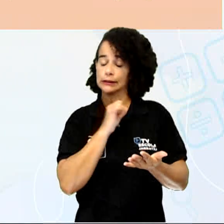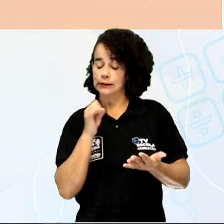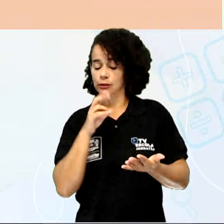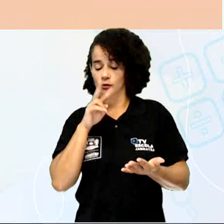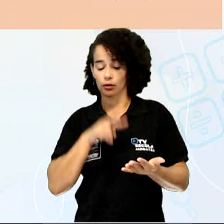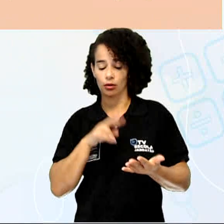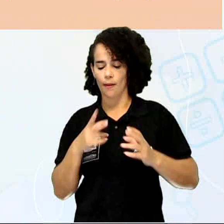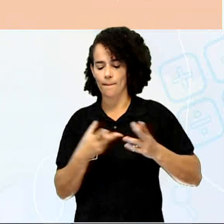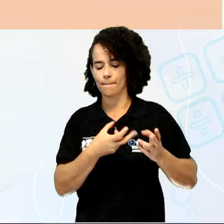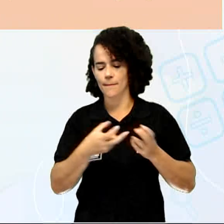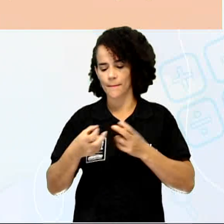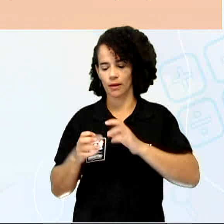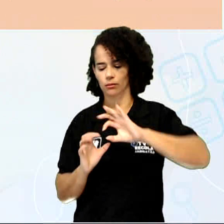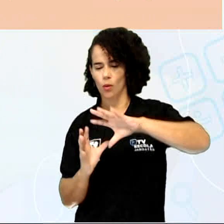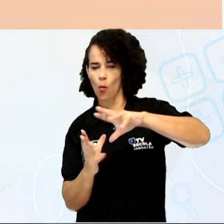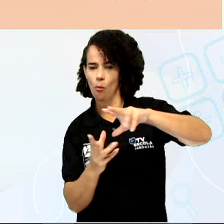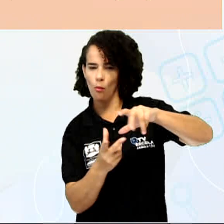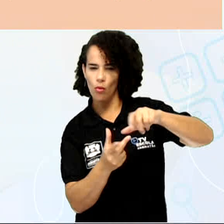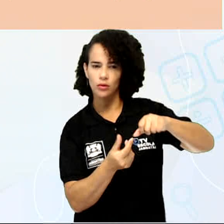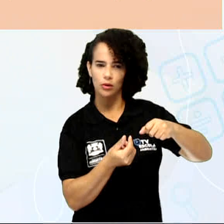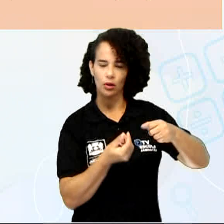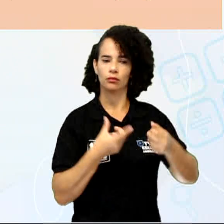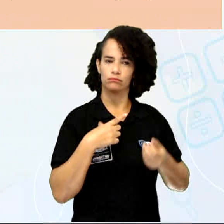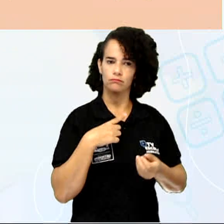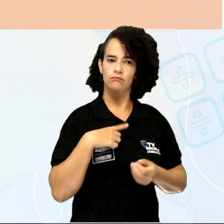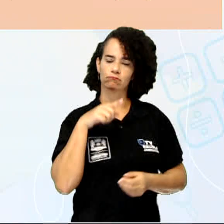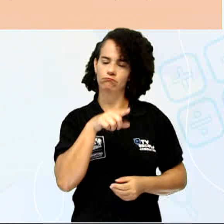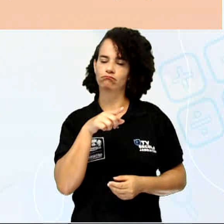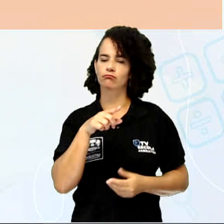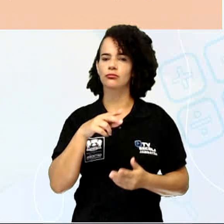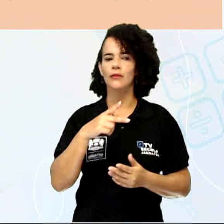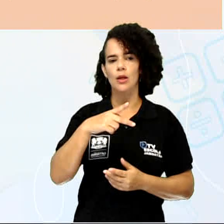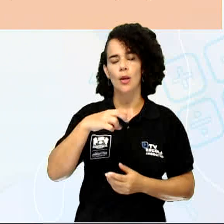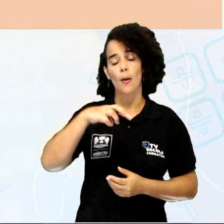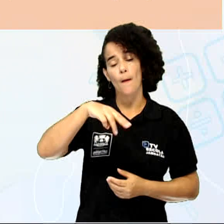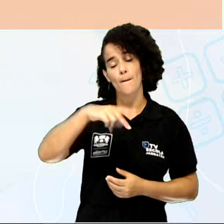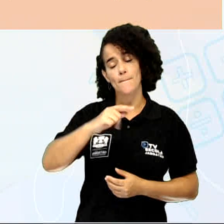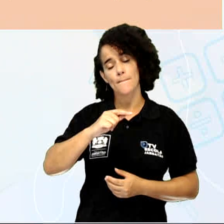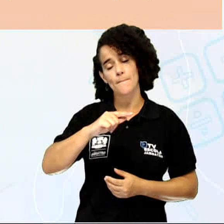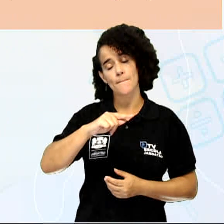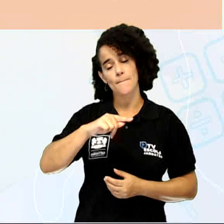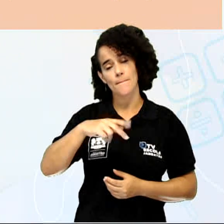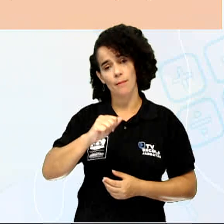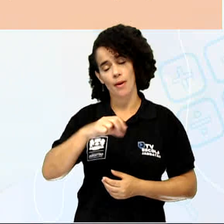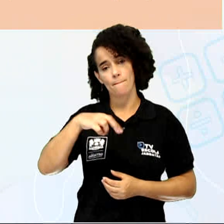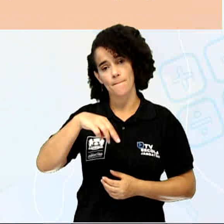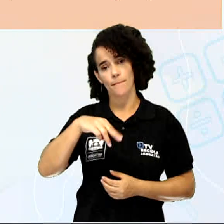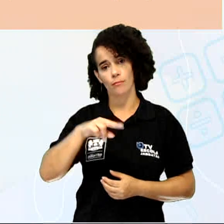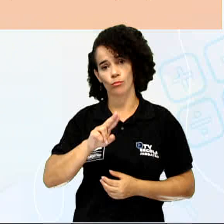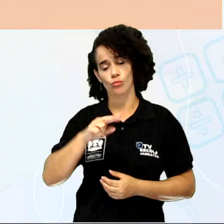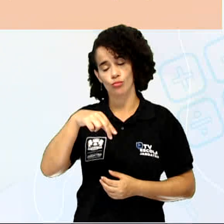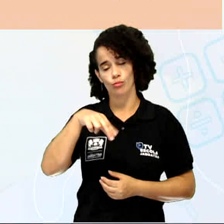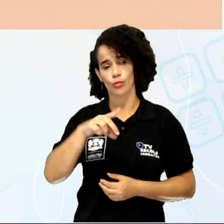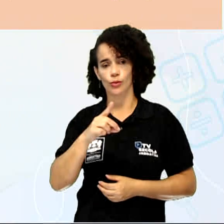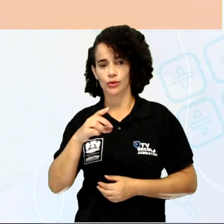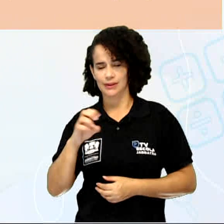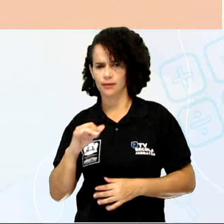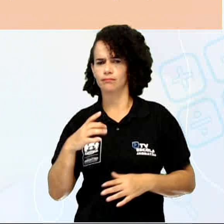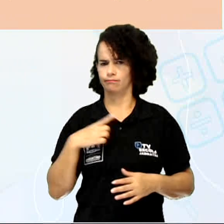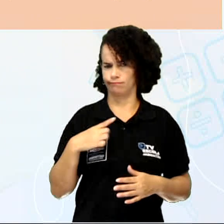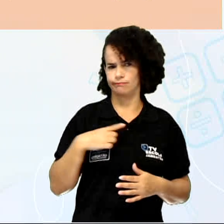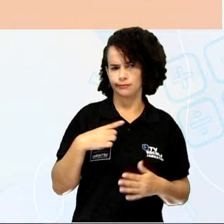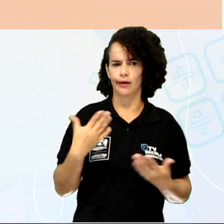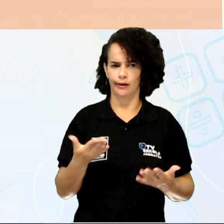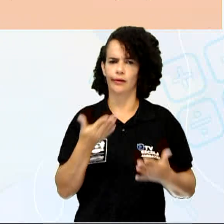aquele mapa que aparece o mundo todo é um planisfério. Um mapa mundi com os dois hemisférios. Claro que vai ter ali as